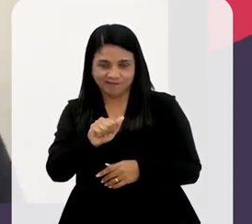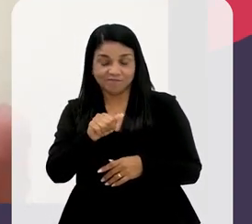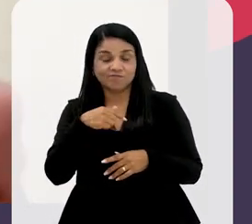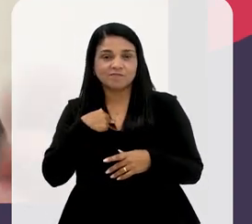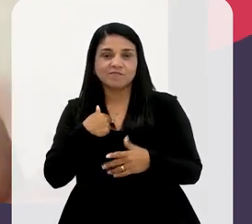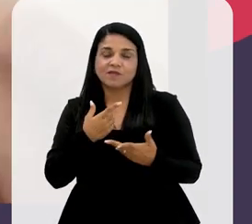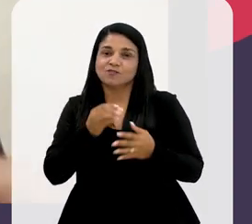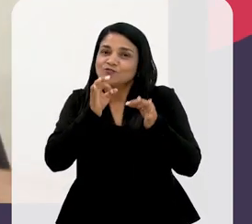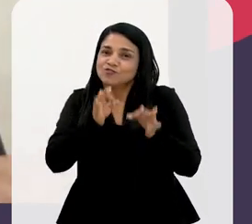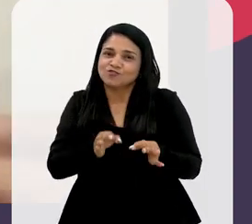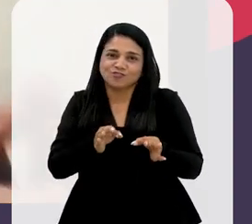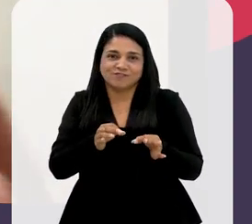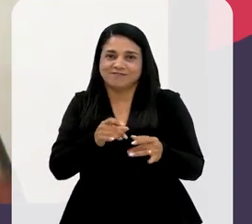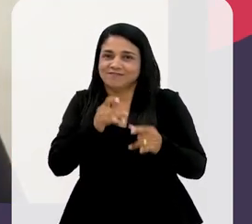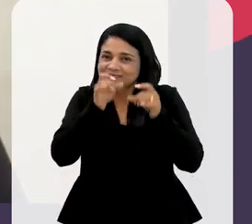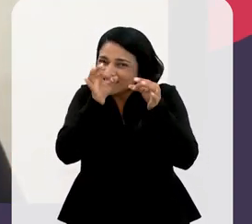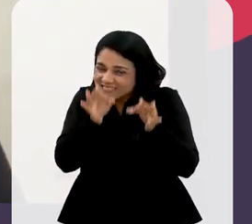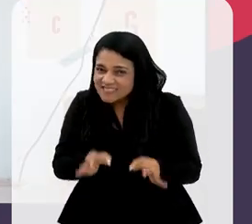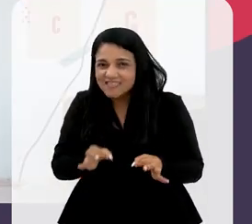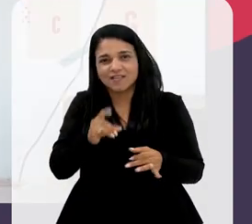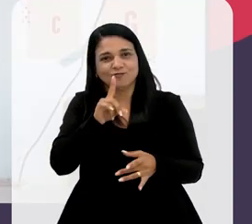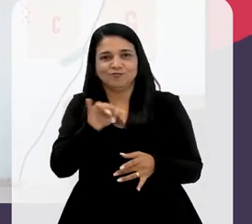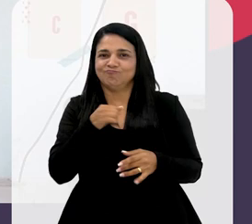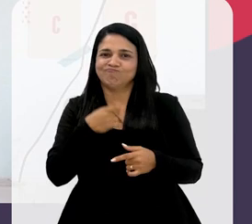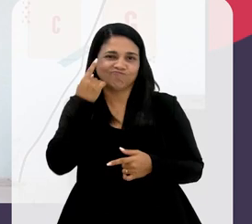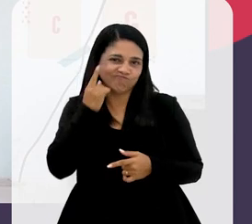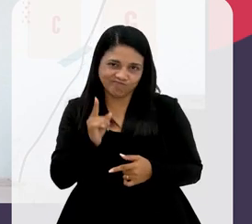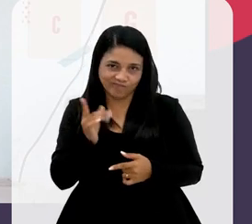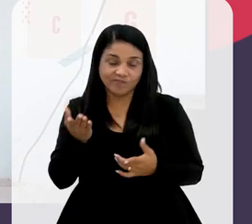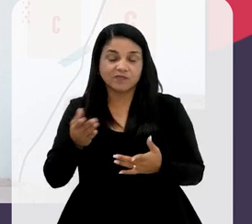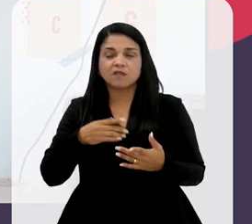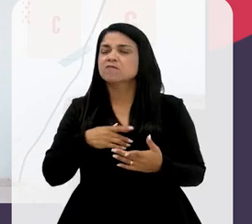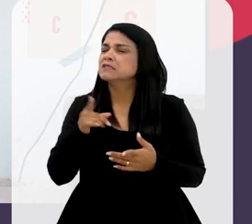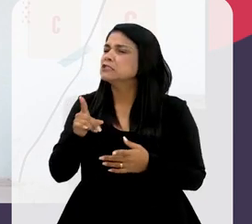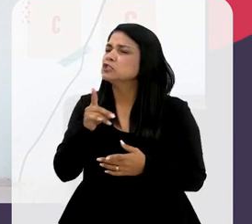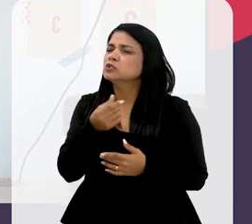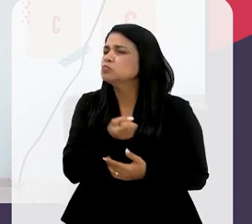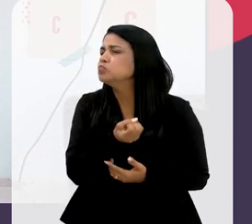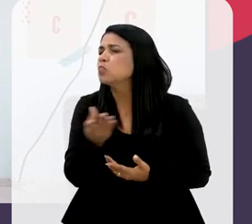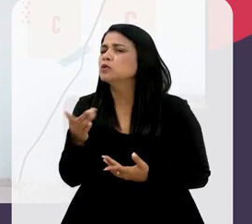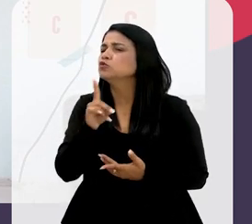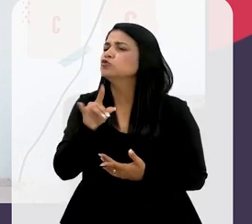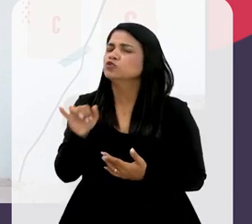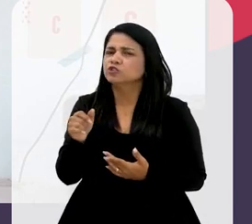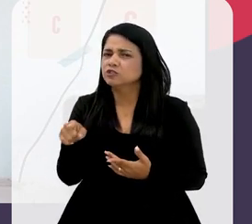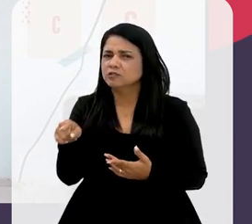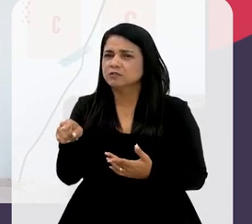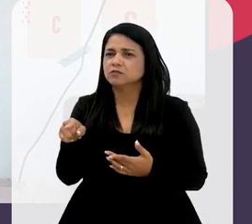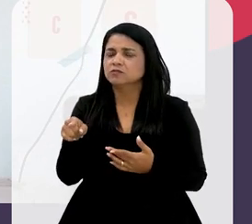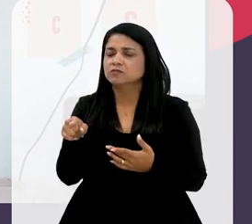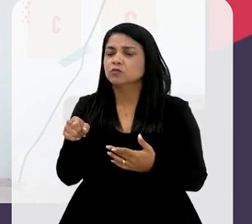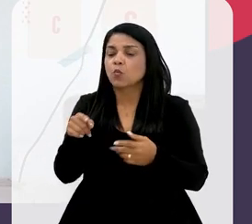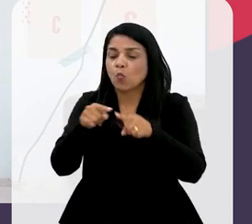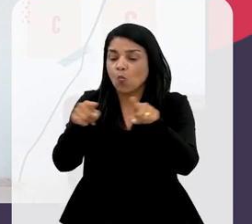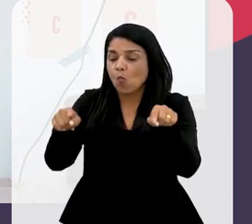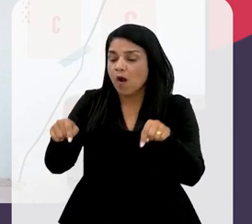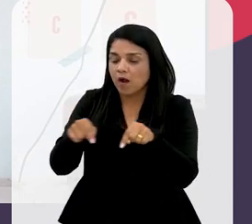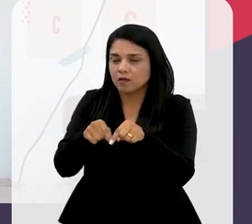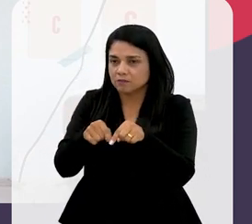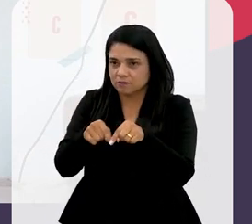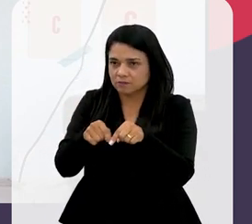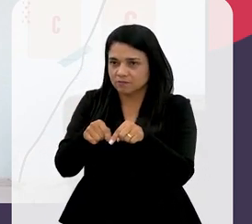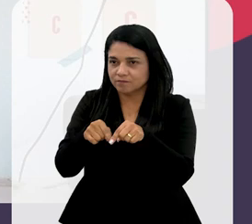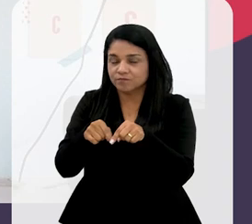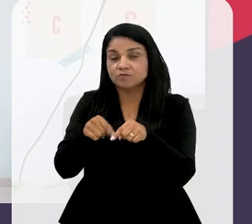menina andou para ele, não o dia certo, né? Aí você, depois desses dias todos no CTI, você ainda ficou um tempo no